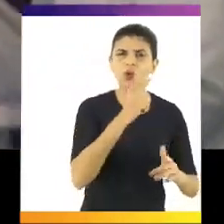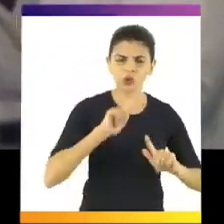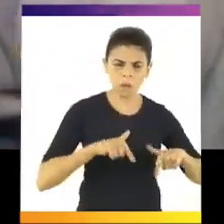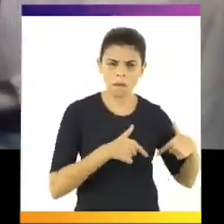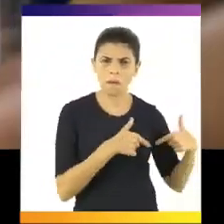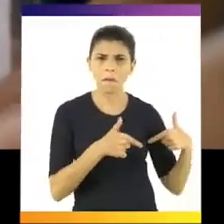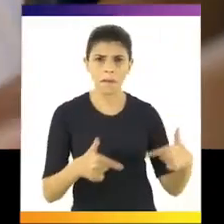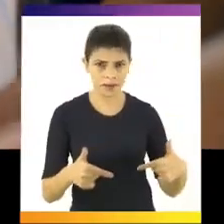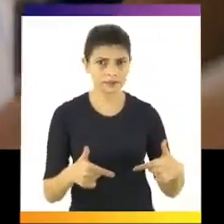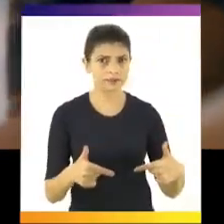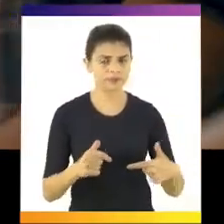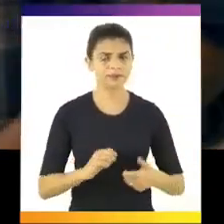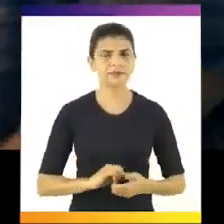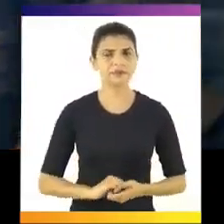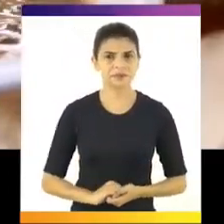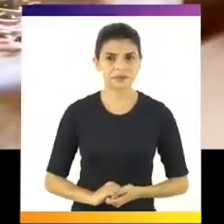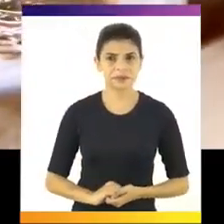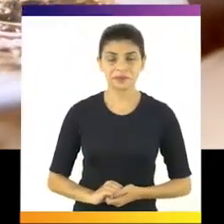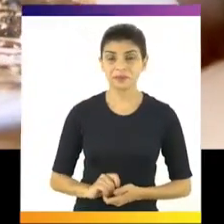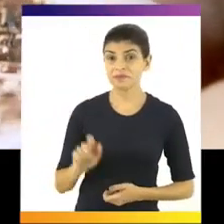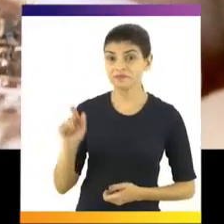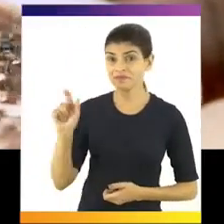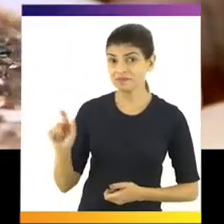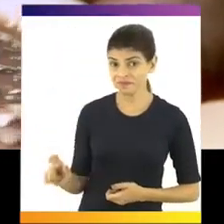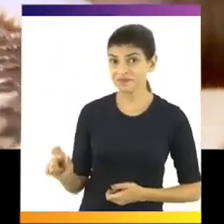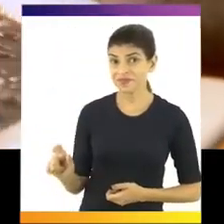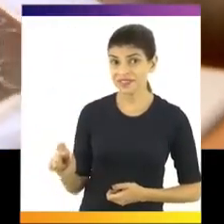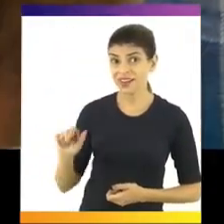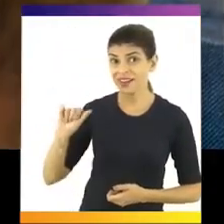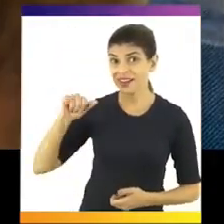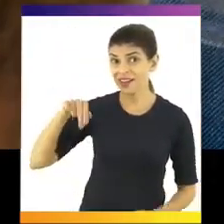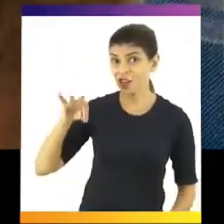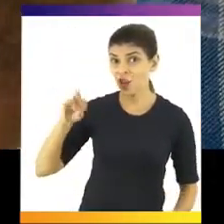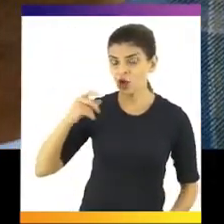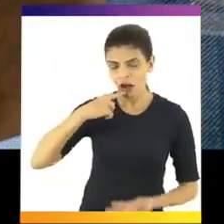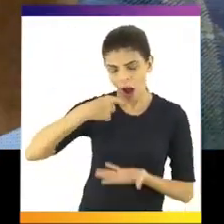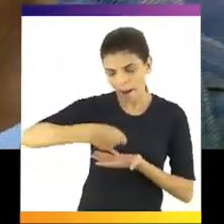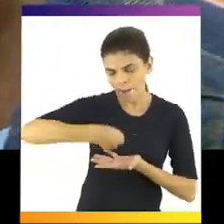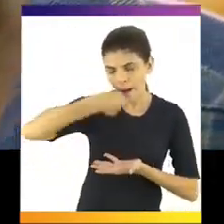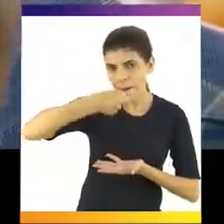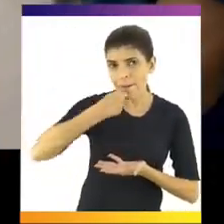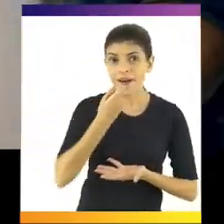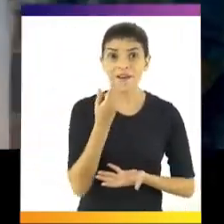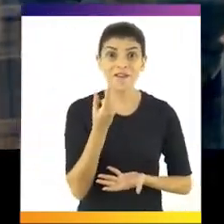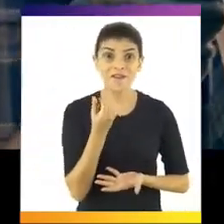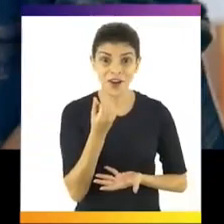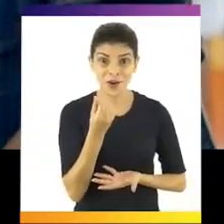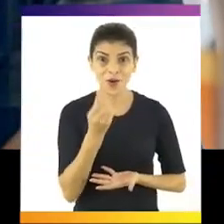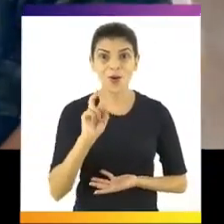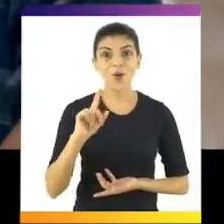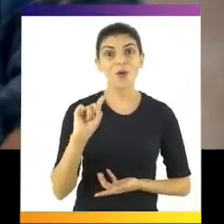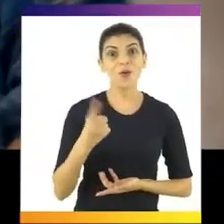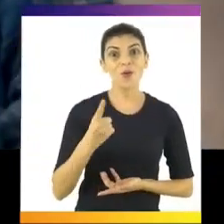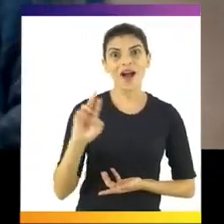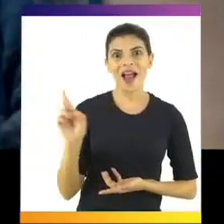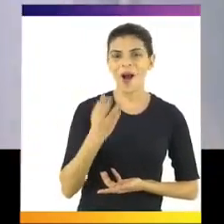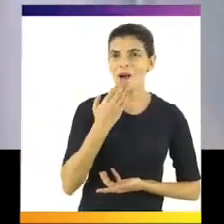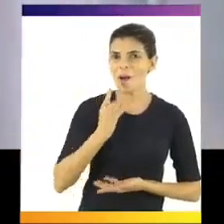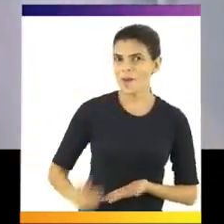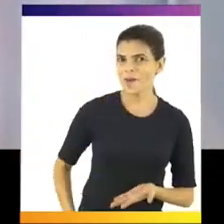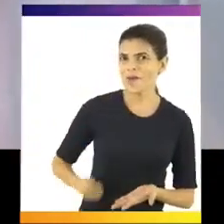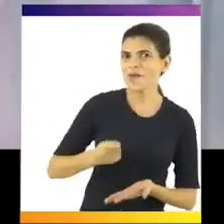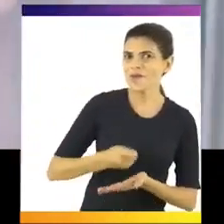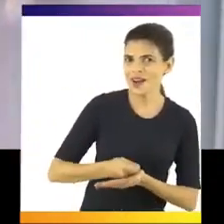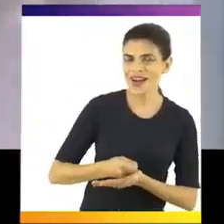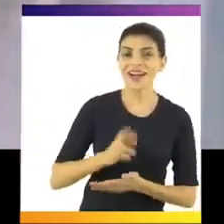de governo. É a refeição de qualidade para o seu Antônio a R$1 nos restaurantes do povo.